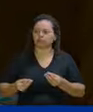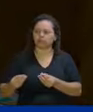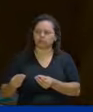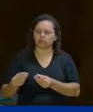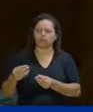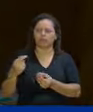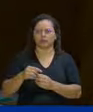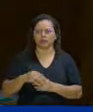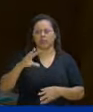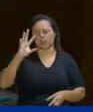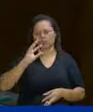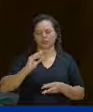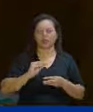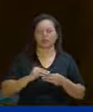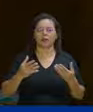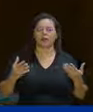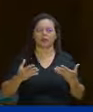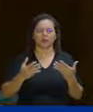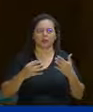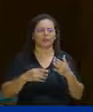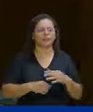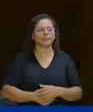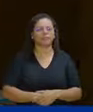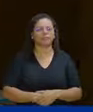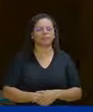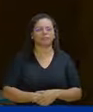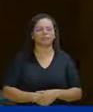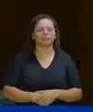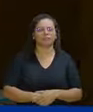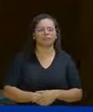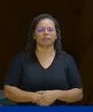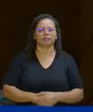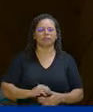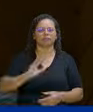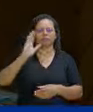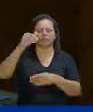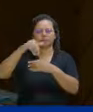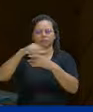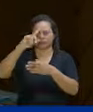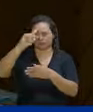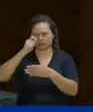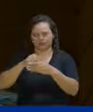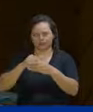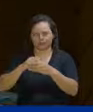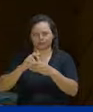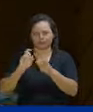resumo, verifica-se que o Acórdão TREP